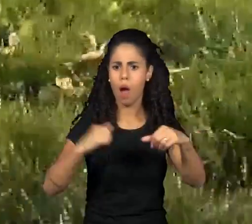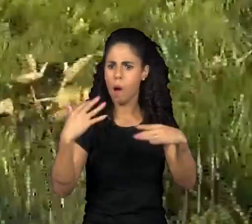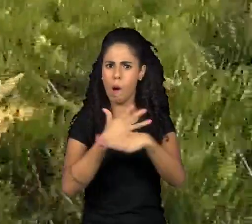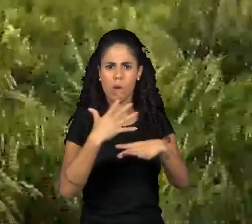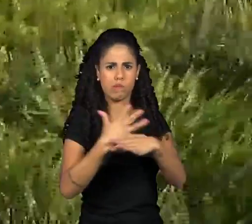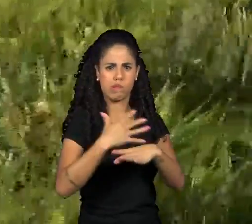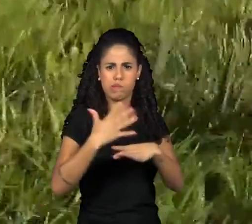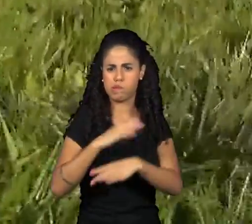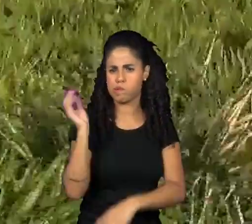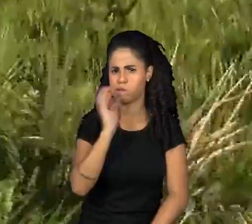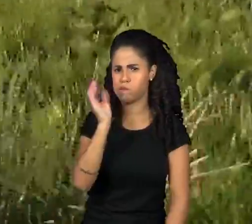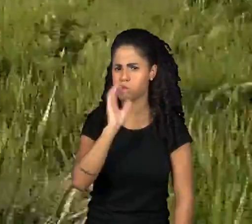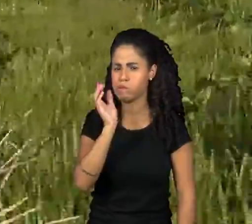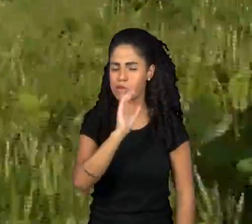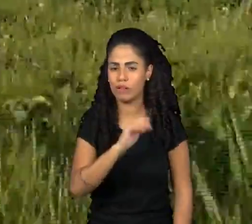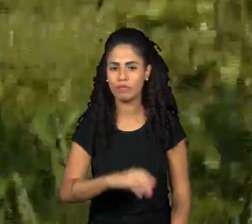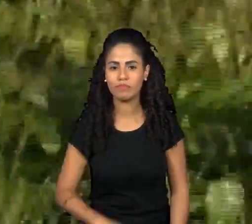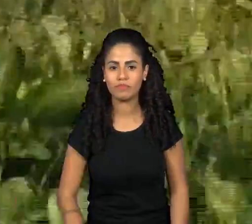tudo.